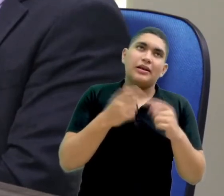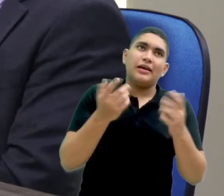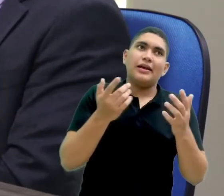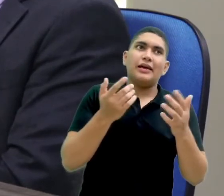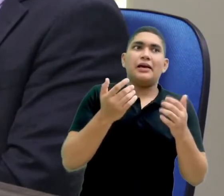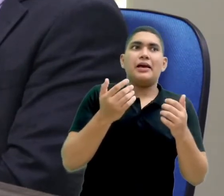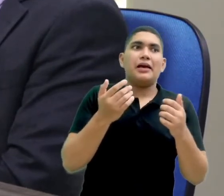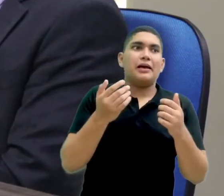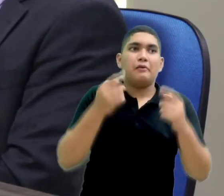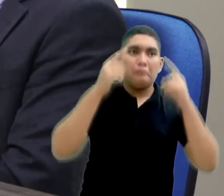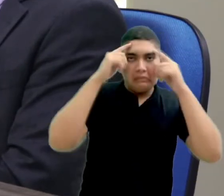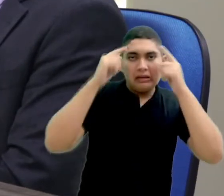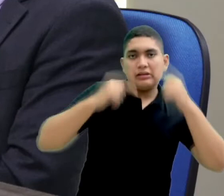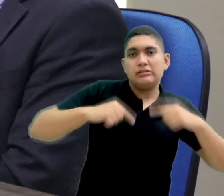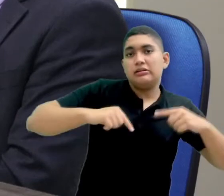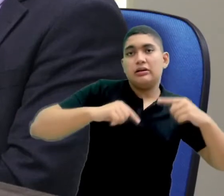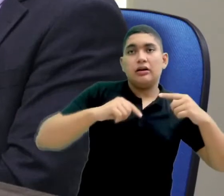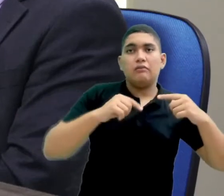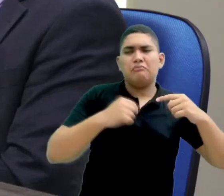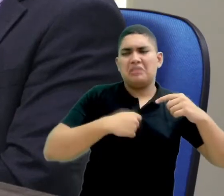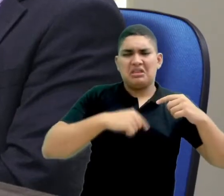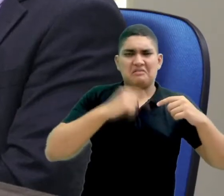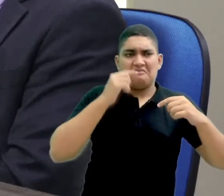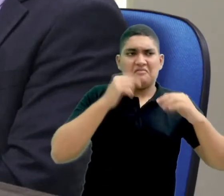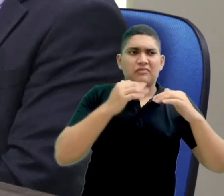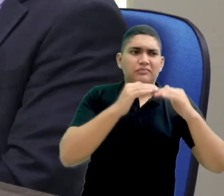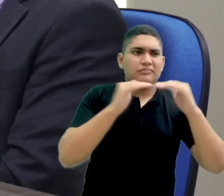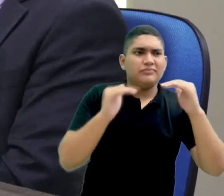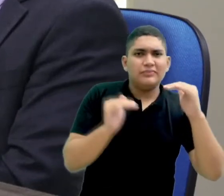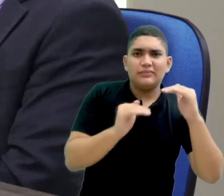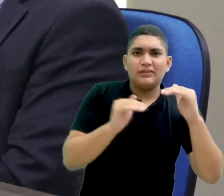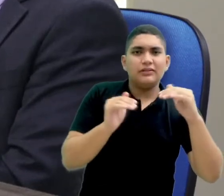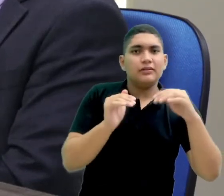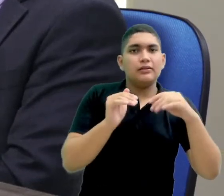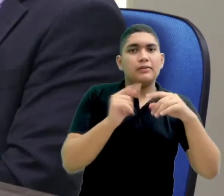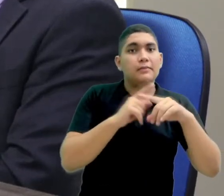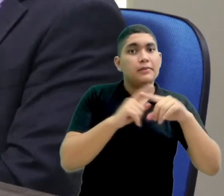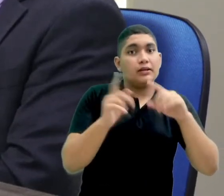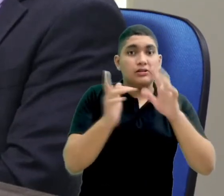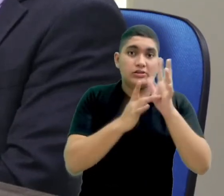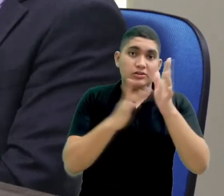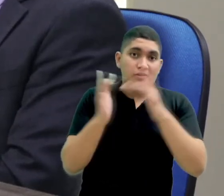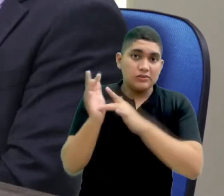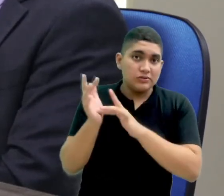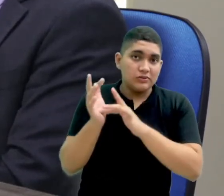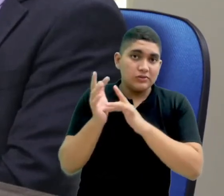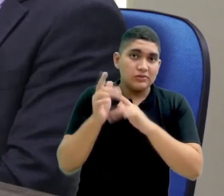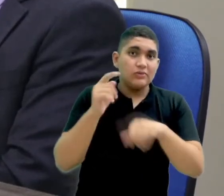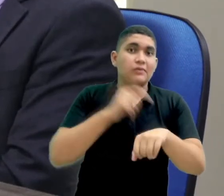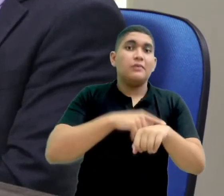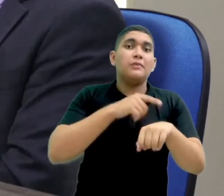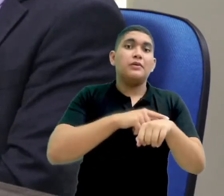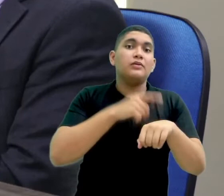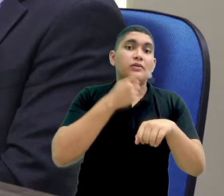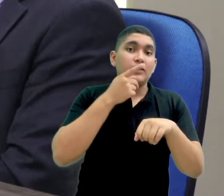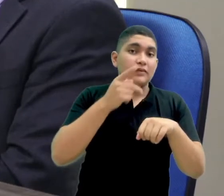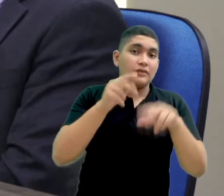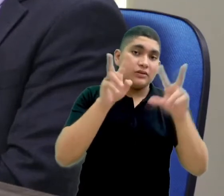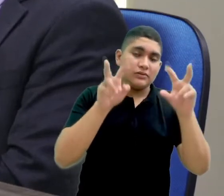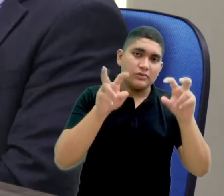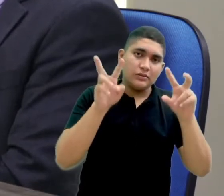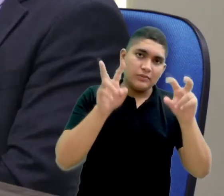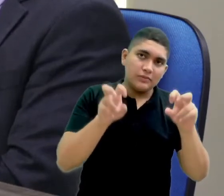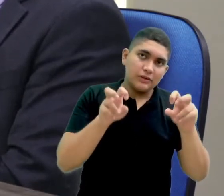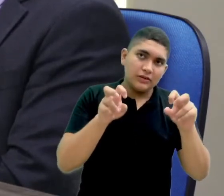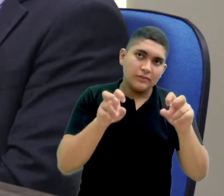de humilhação, onde ele vai se rebaixar. E o Senhor Jesus, quando ele vem falar a respeito disso, ele vai